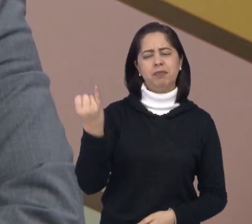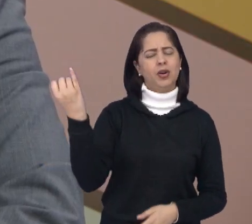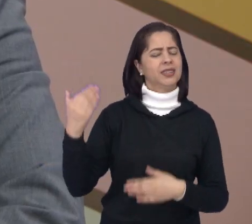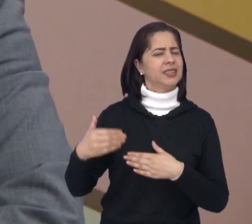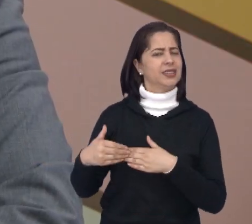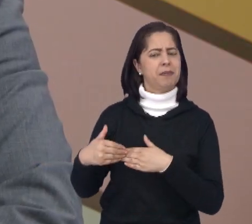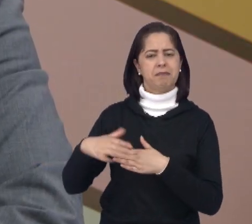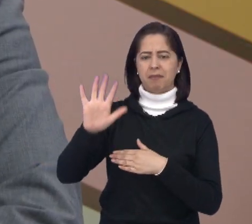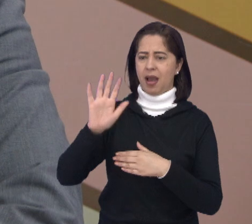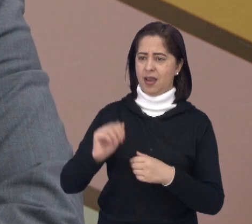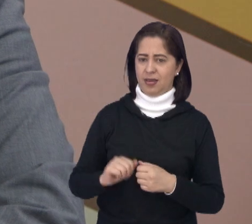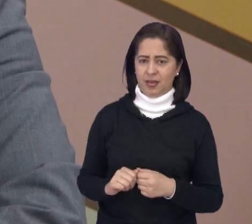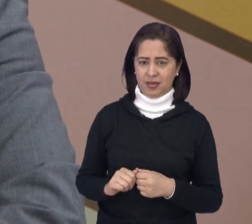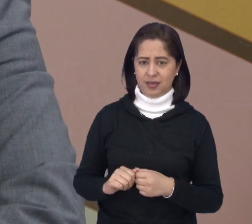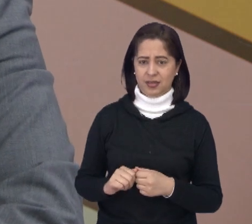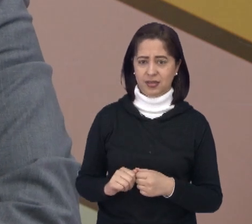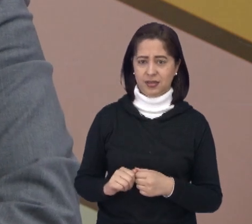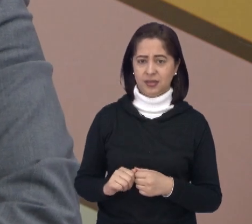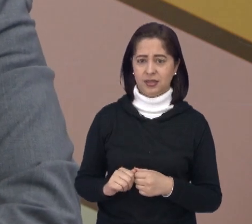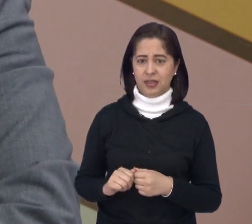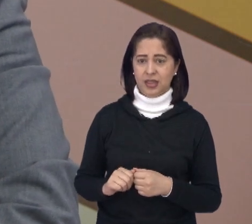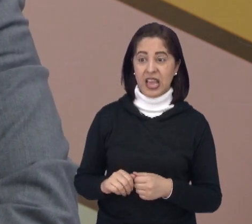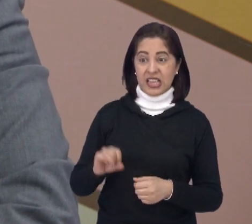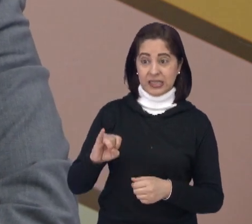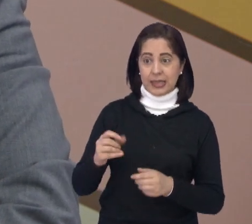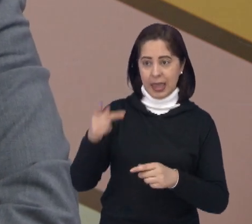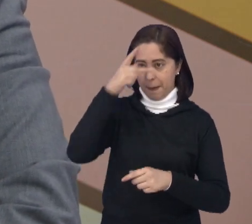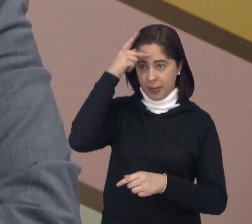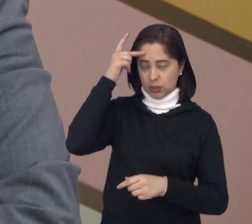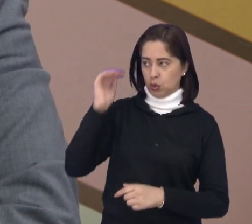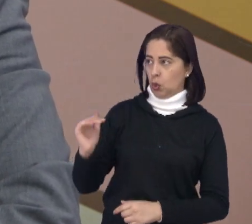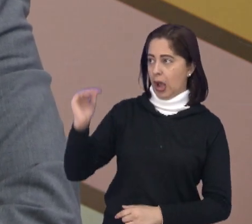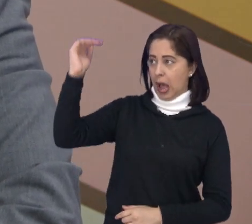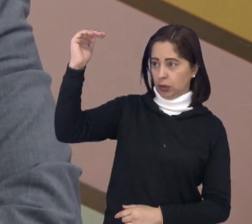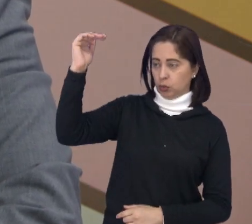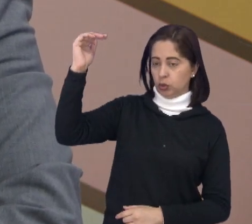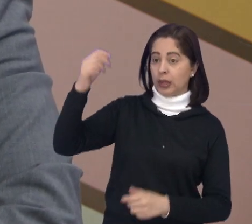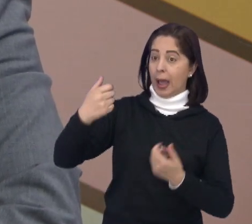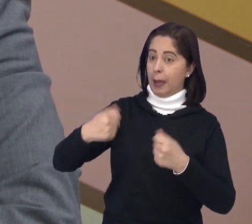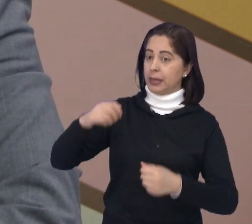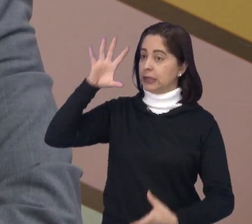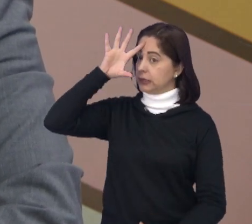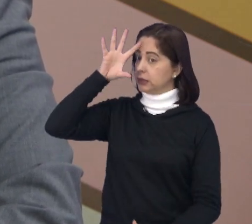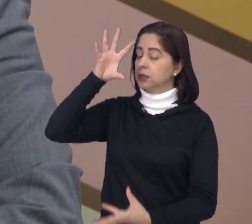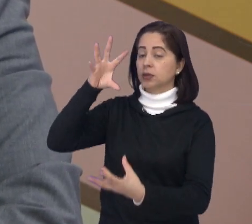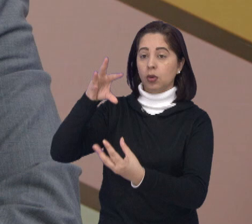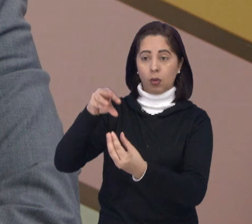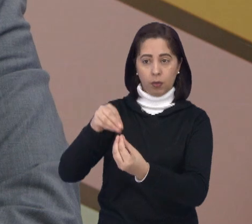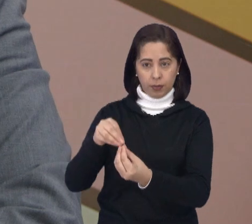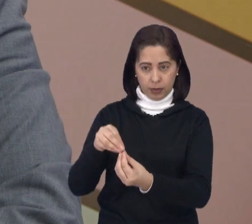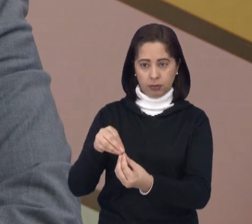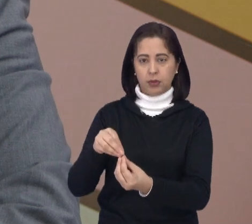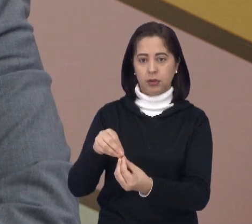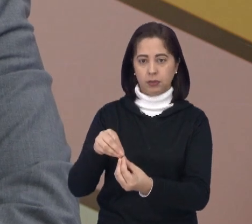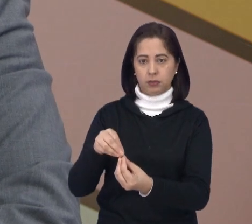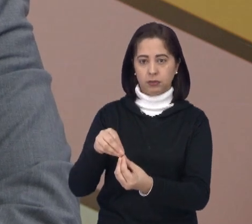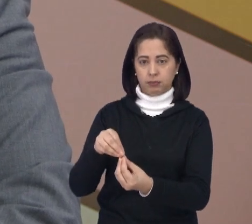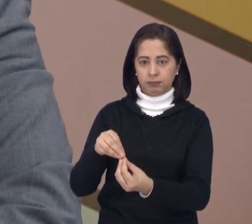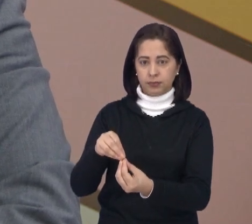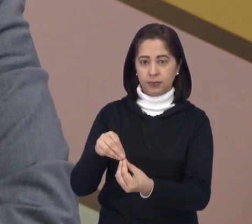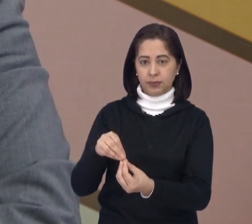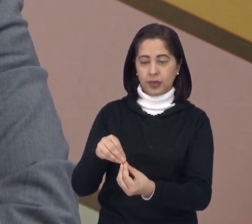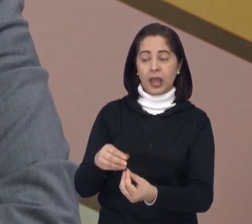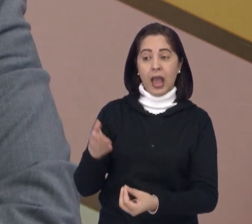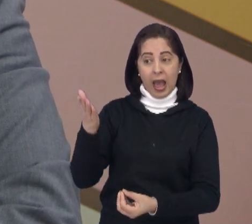que nos mandam, né? Quando a pessoa é adulta, ela tem que entender aquilo e uma vez que ela entende,